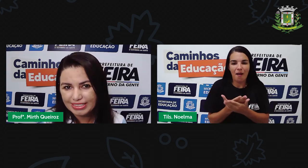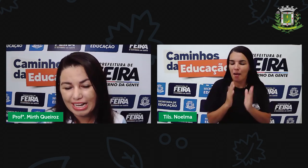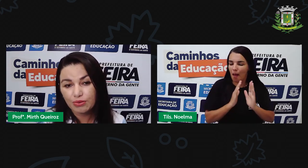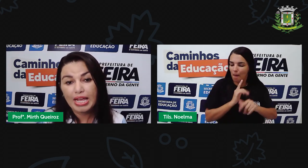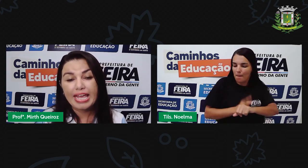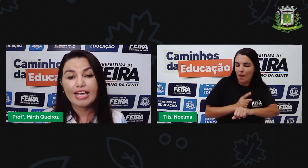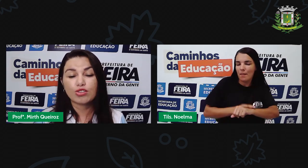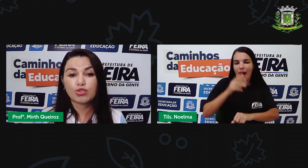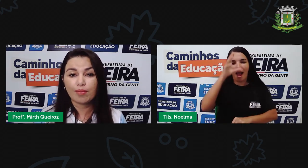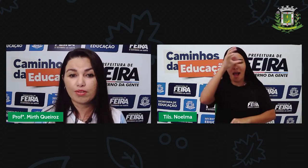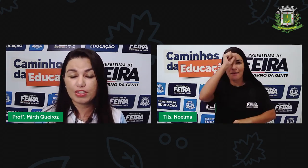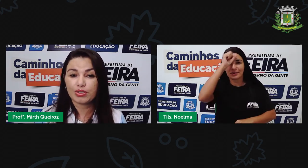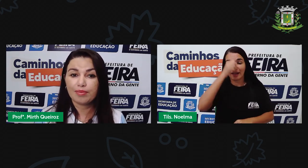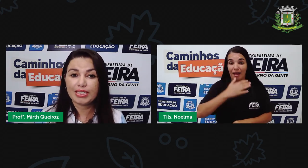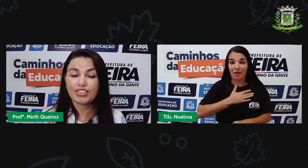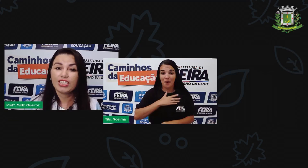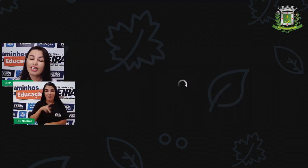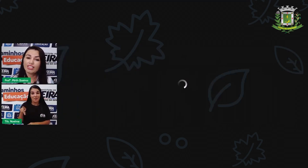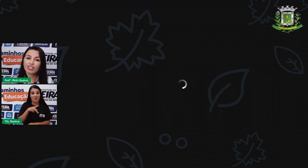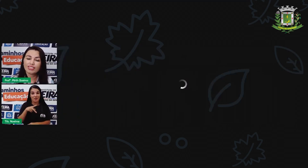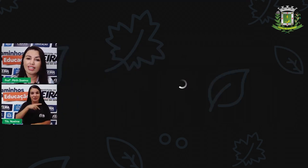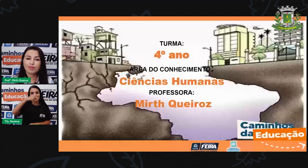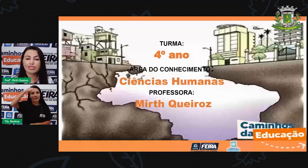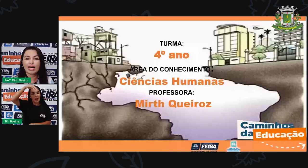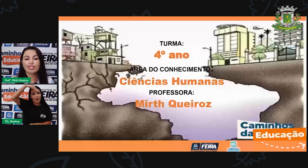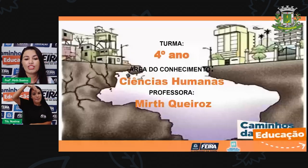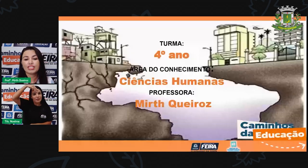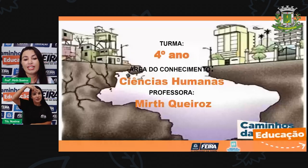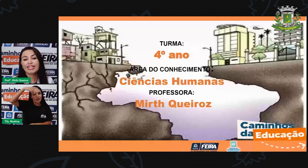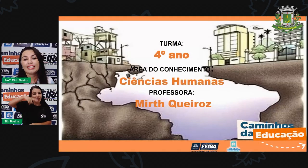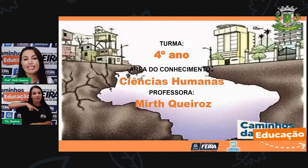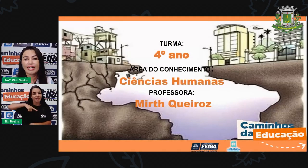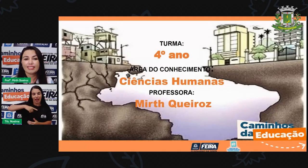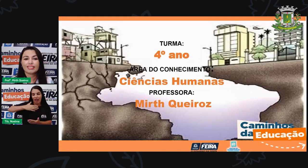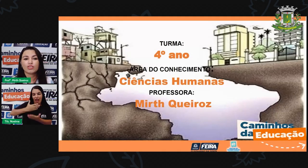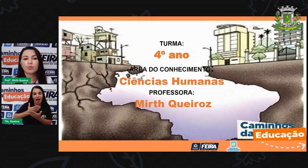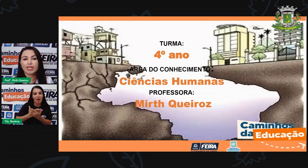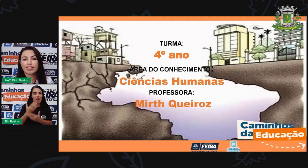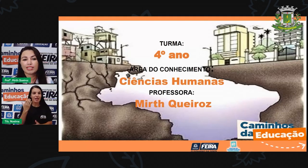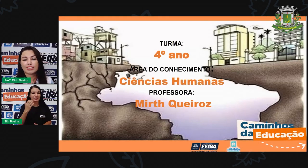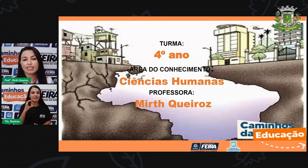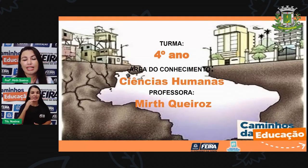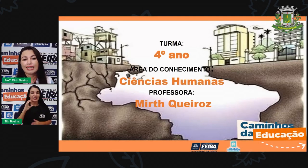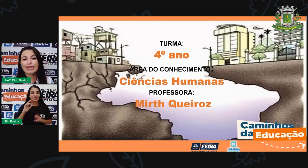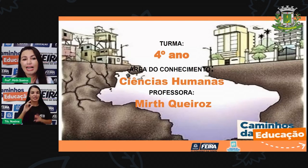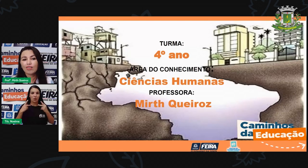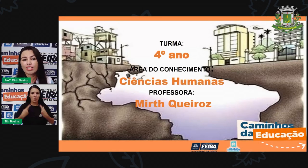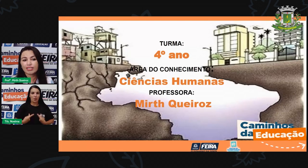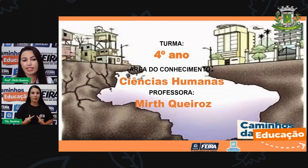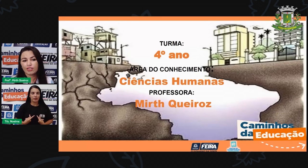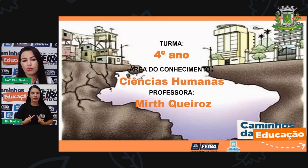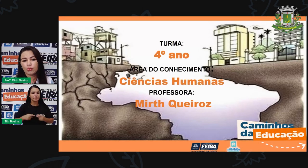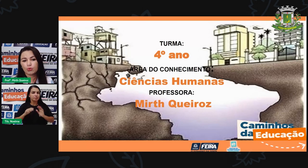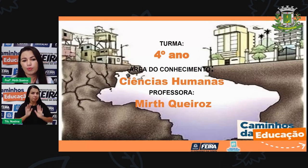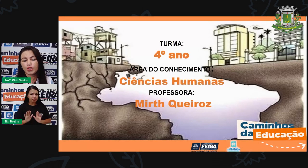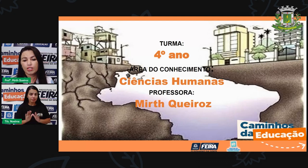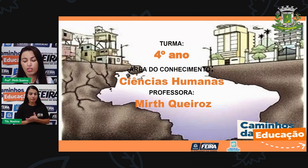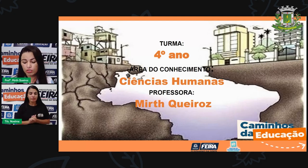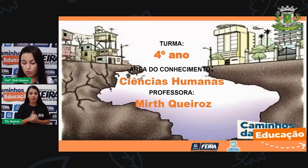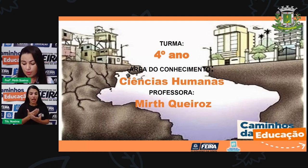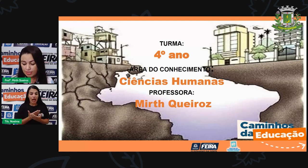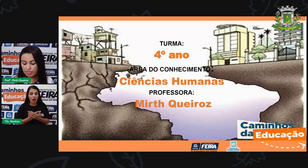aprendizado. eu sou a professora Michi e nós teremos aulas de ciências humanas. Na aula anterior,